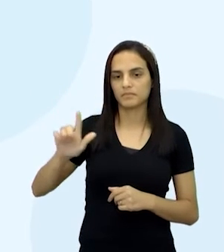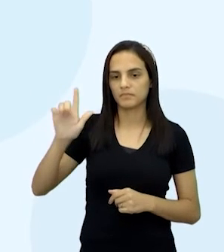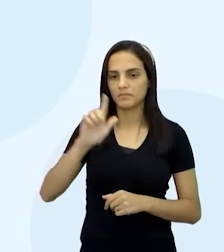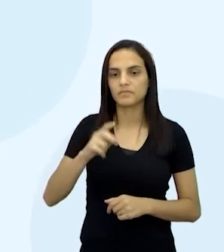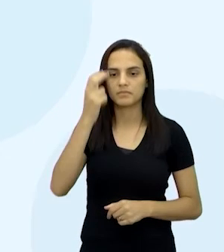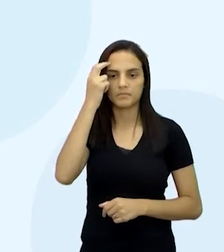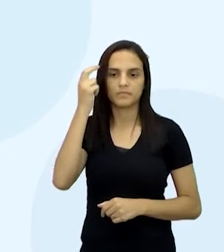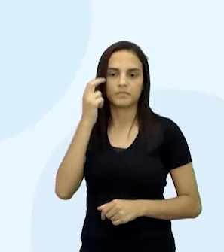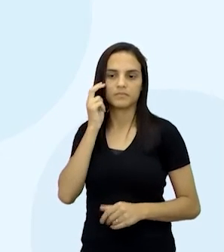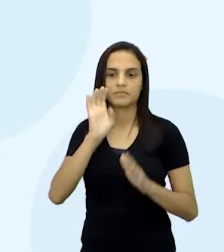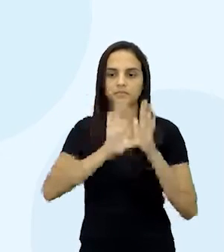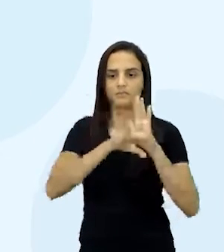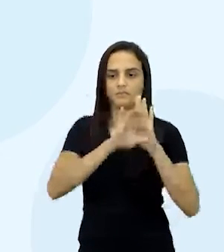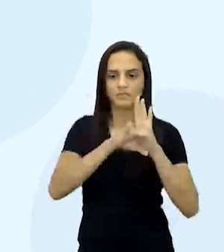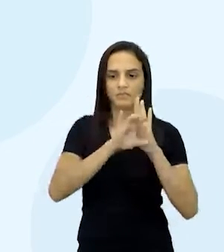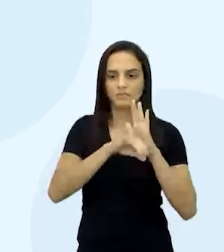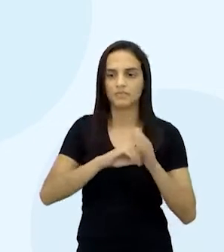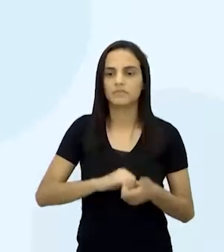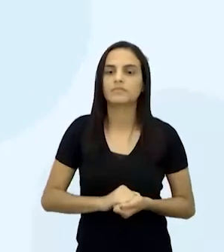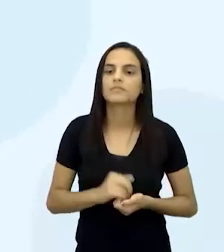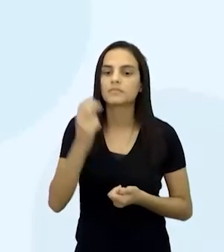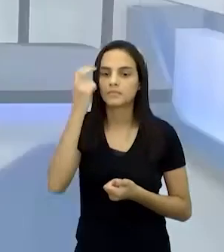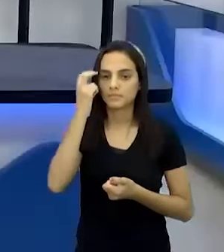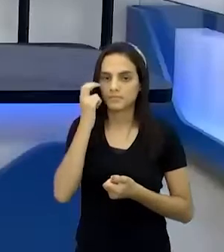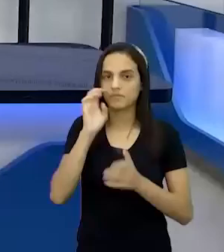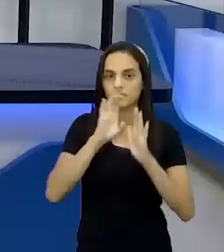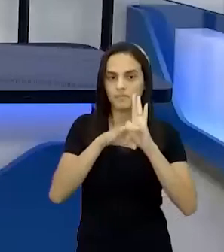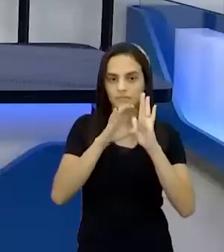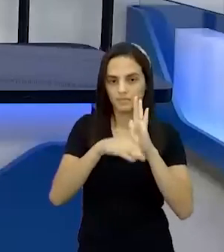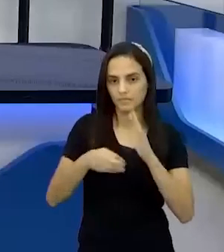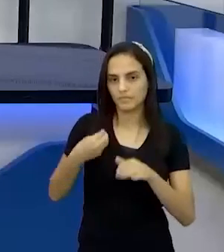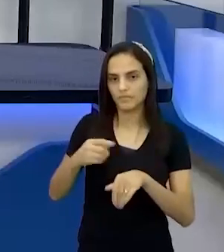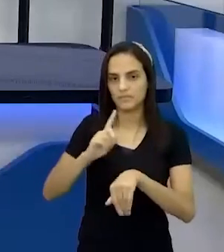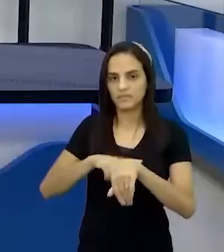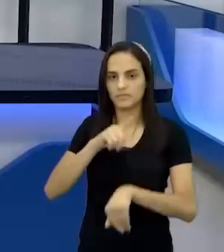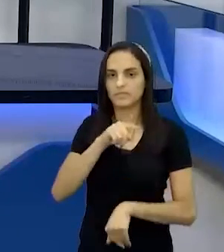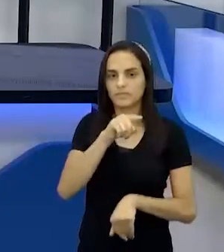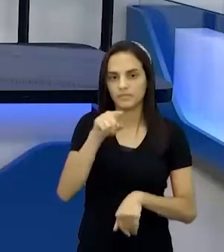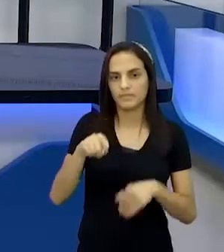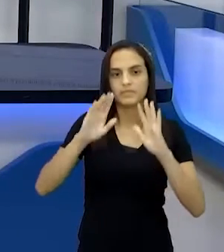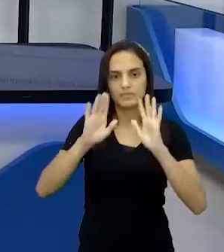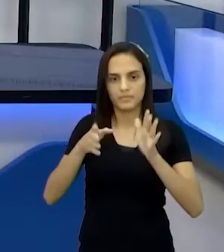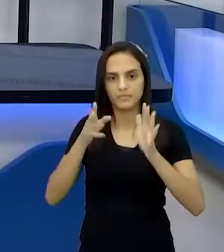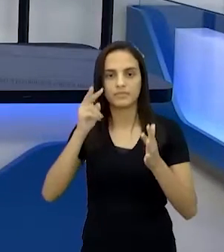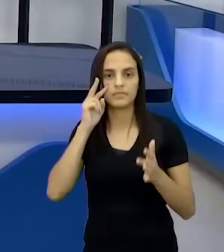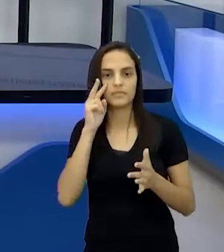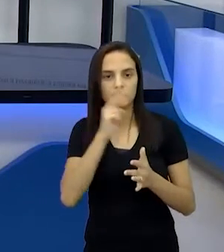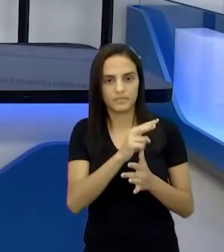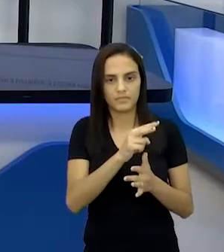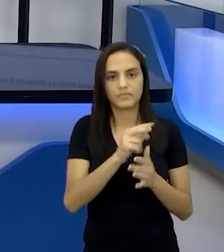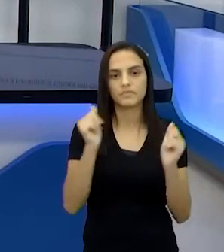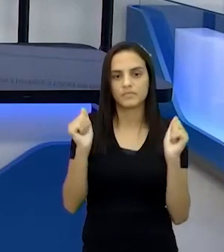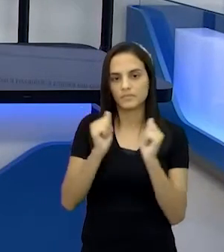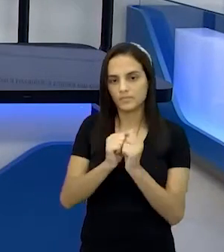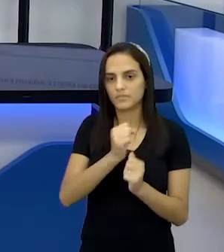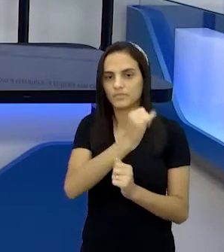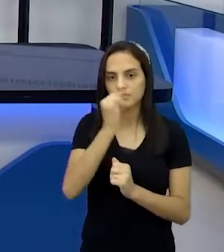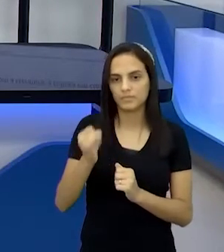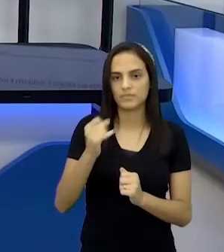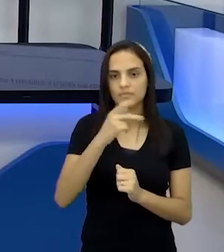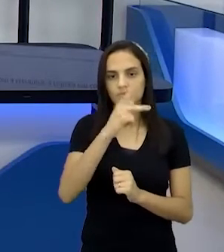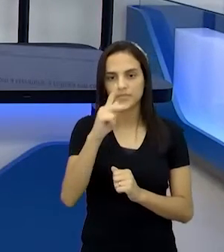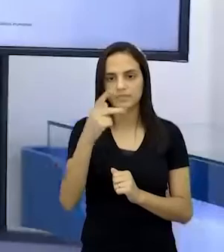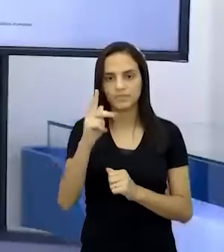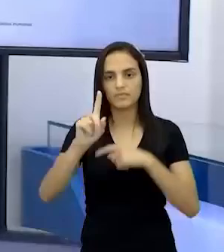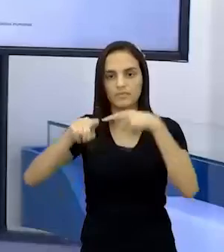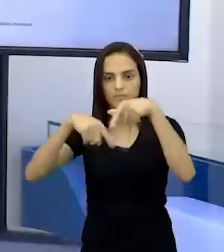a cultura em contexto. A cultura em contexto. Se você estiver ao vivo conosco, daqui a pouquinho você verá essa aula maravilhosa conosco. Se você estiver depois vendo